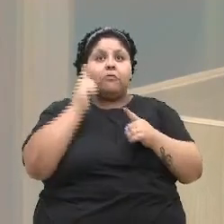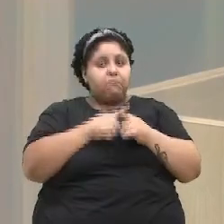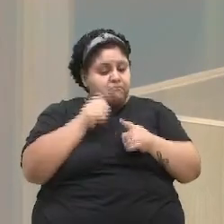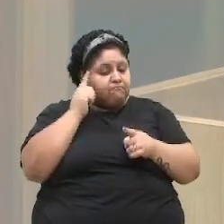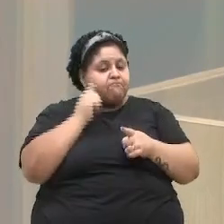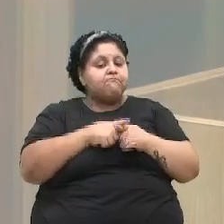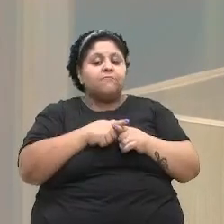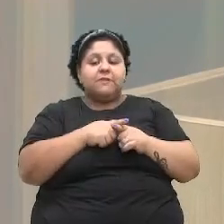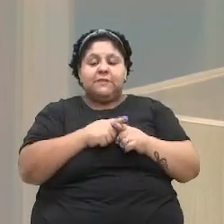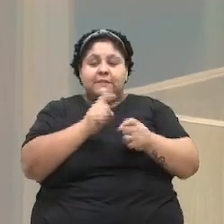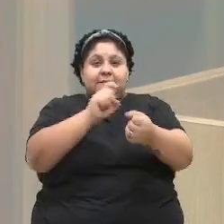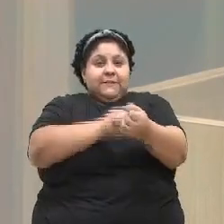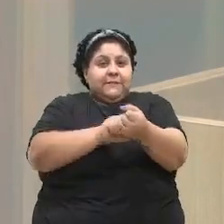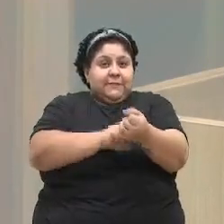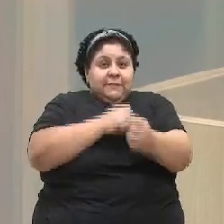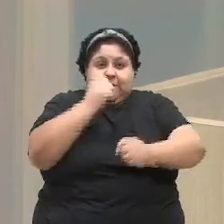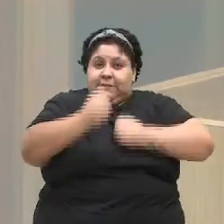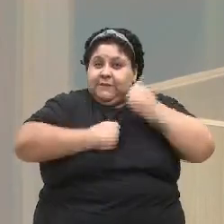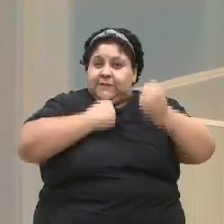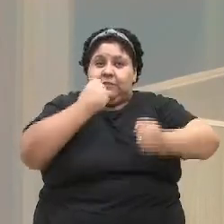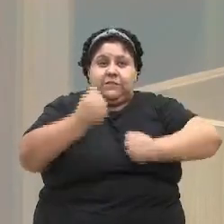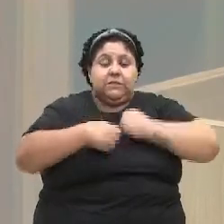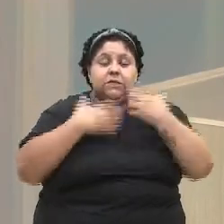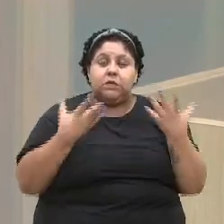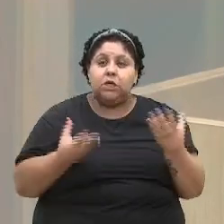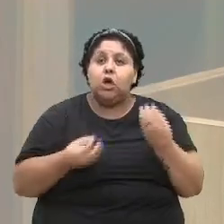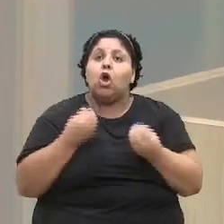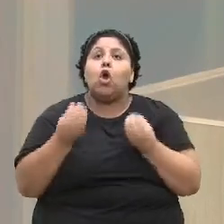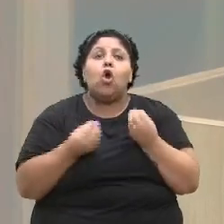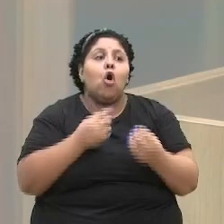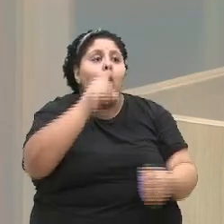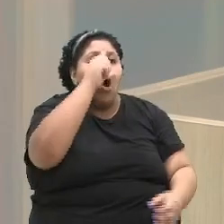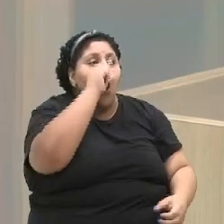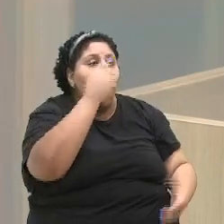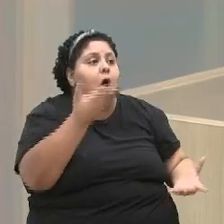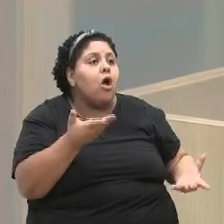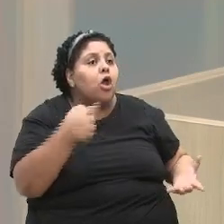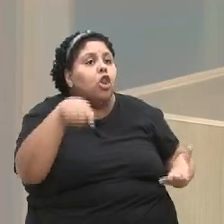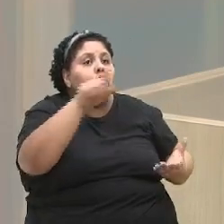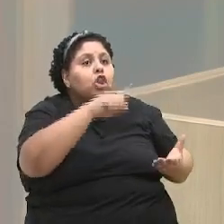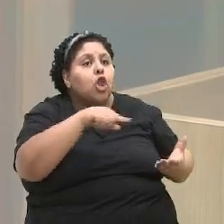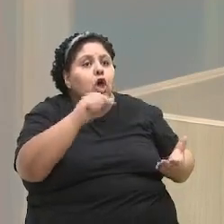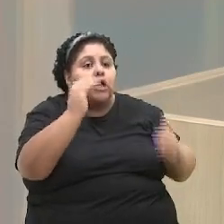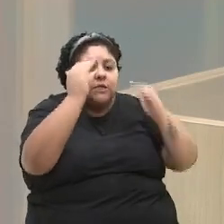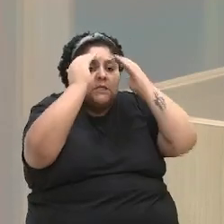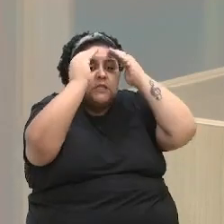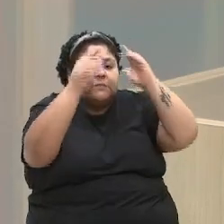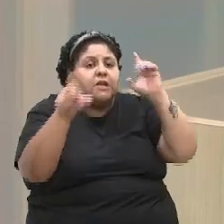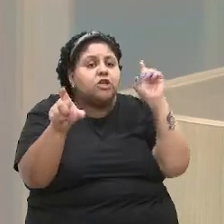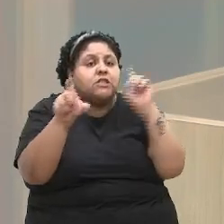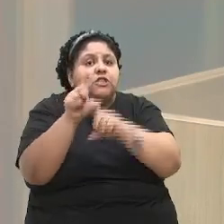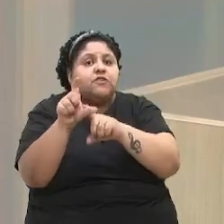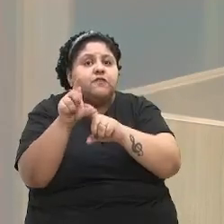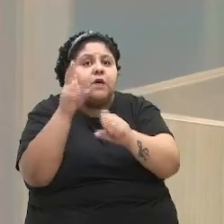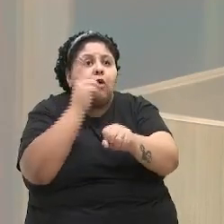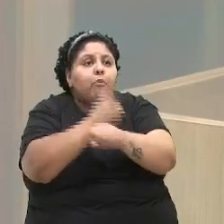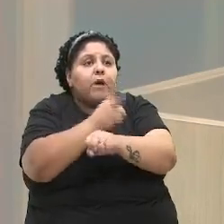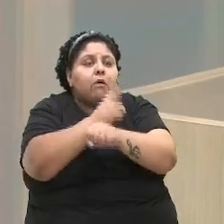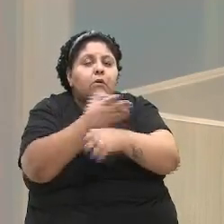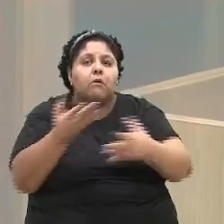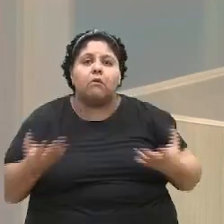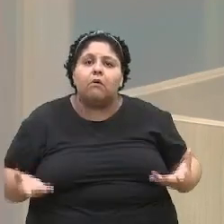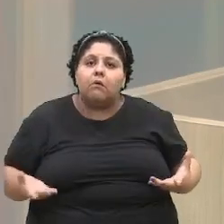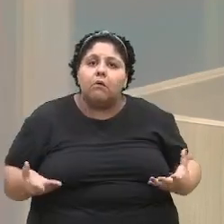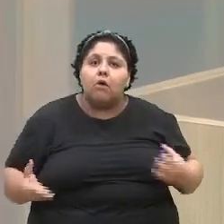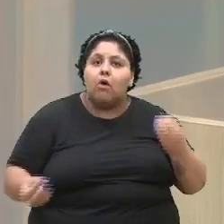estão desesperados como é fantinel que nós vamos cumprir com a nossa dívida com o banco